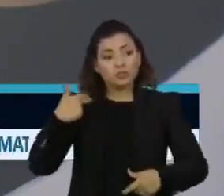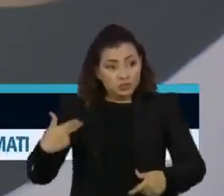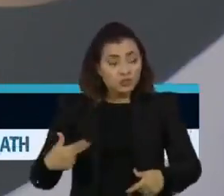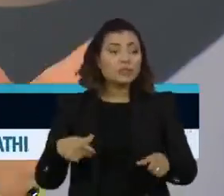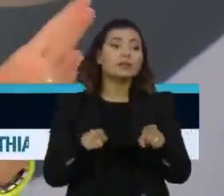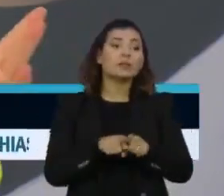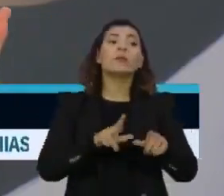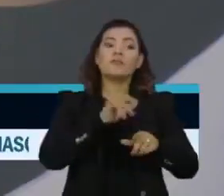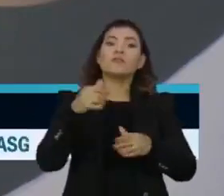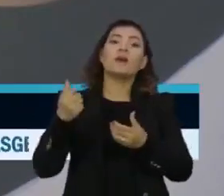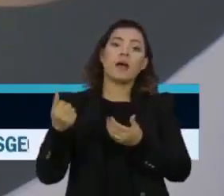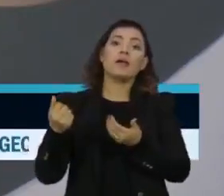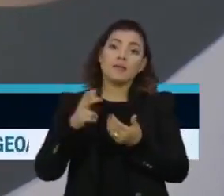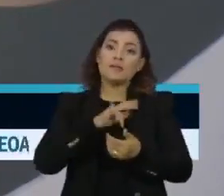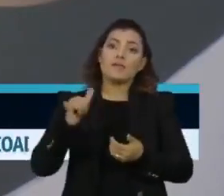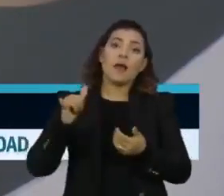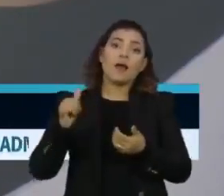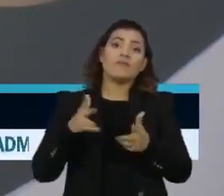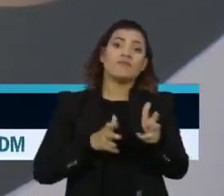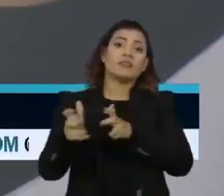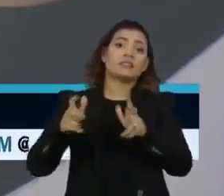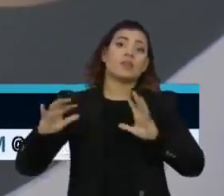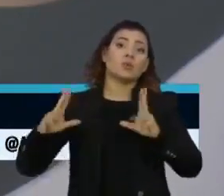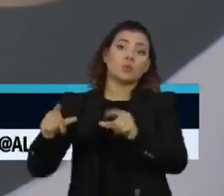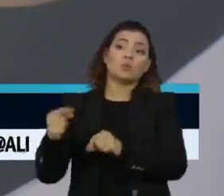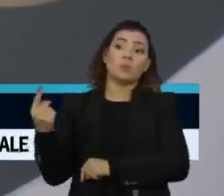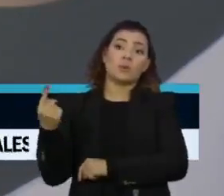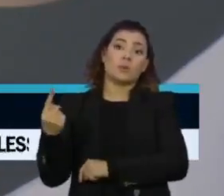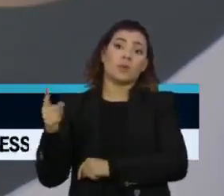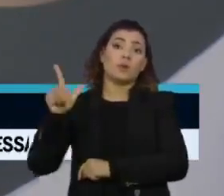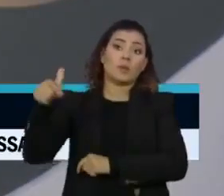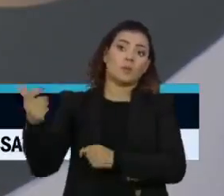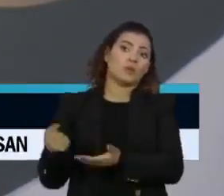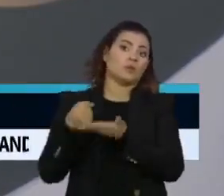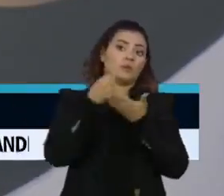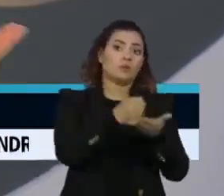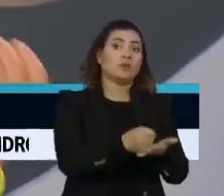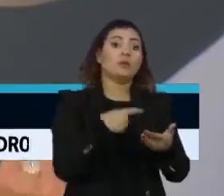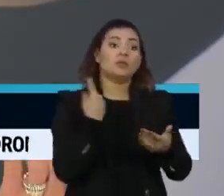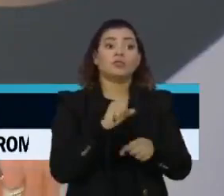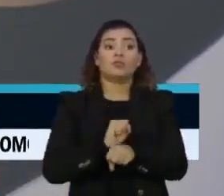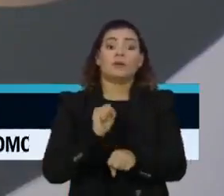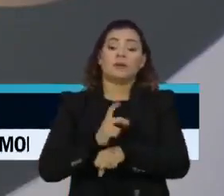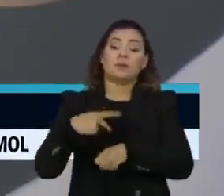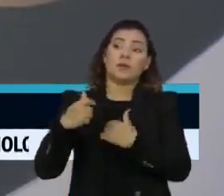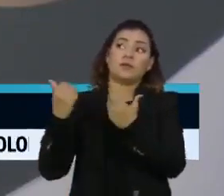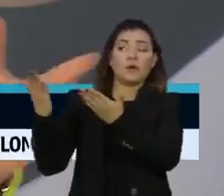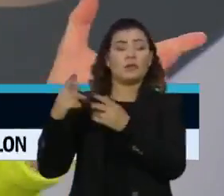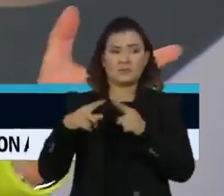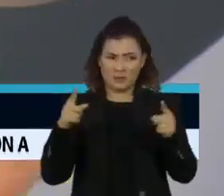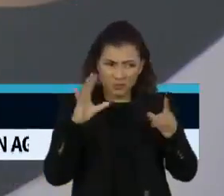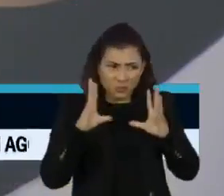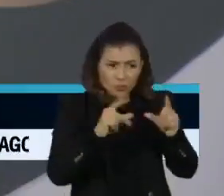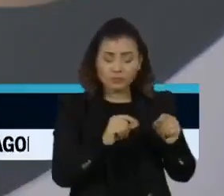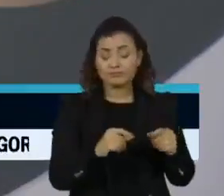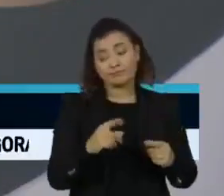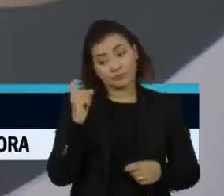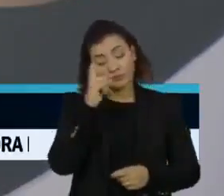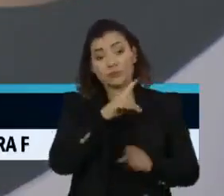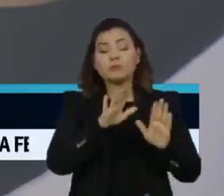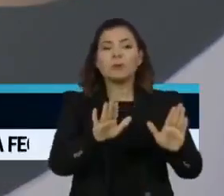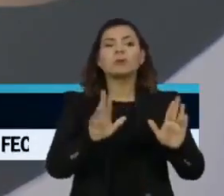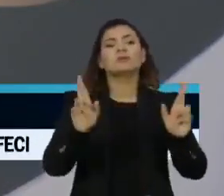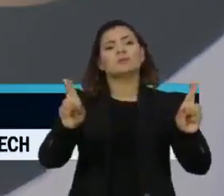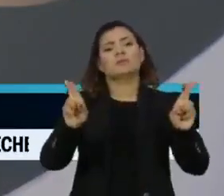a China definiu que vai vacinar todo mundo então a gente depende dos outros então Acho pouco provável eu espero que